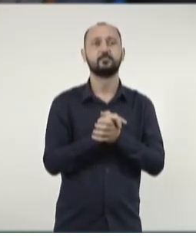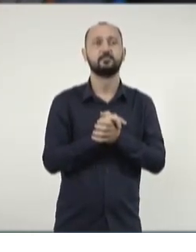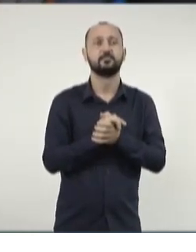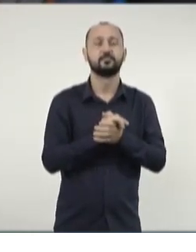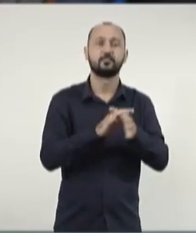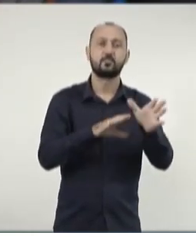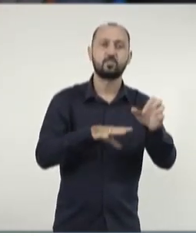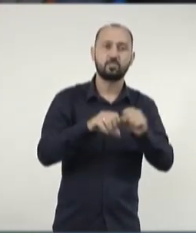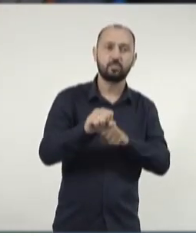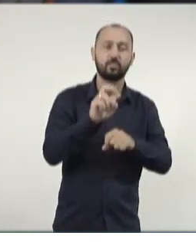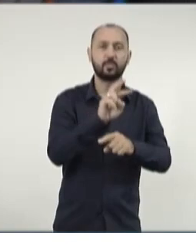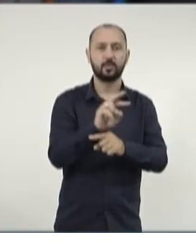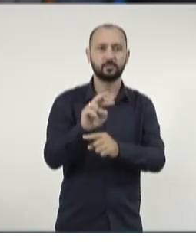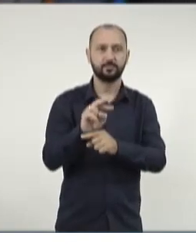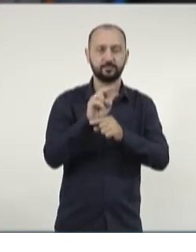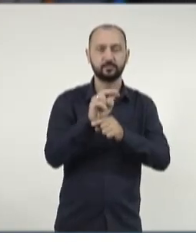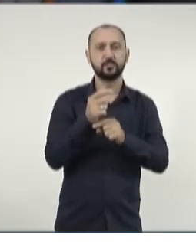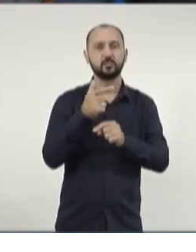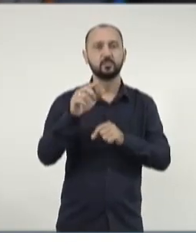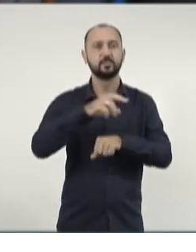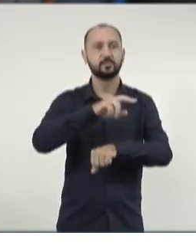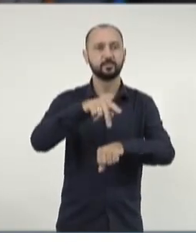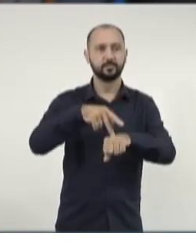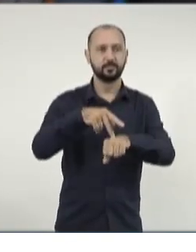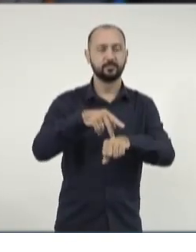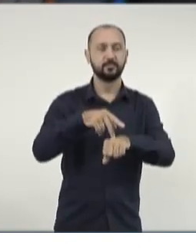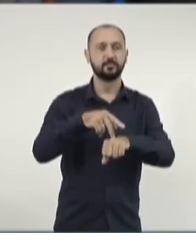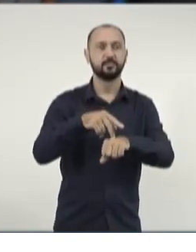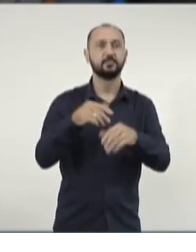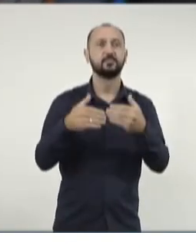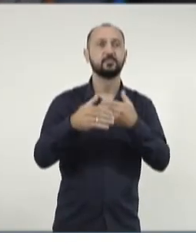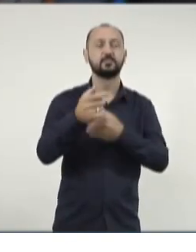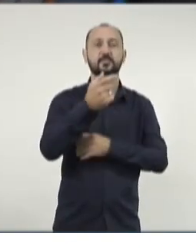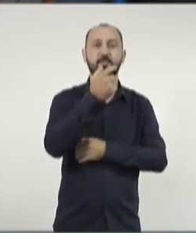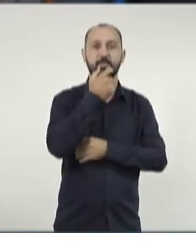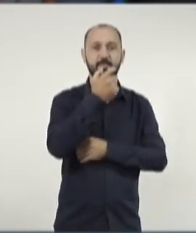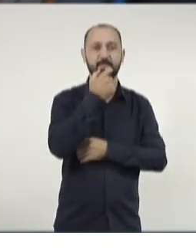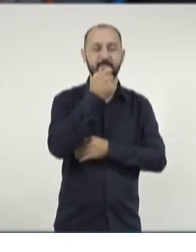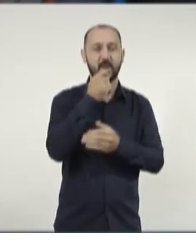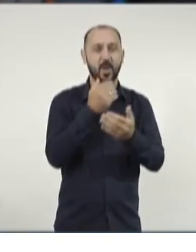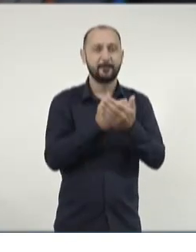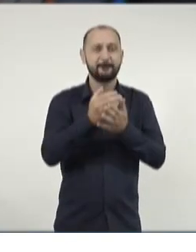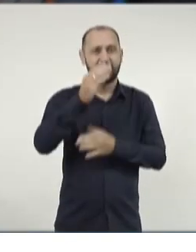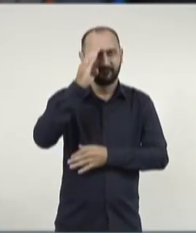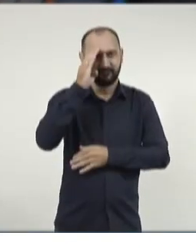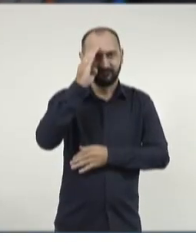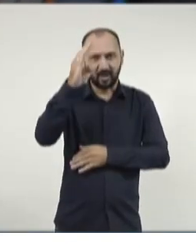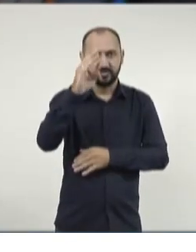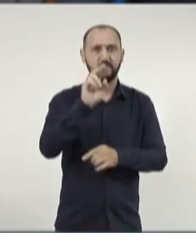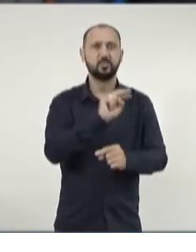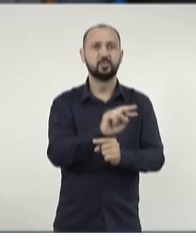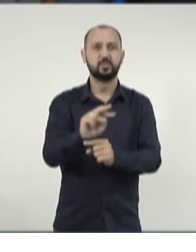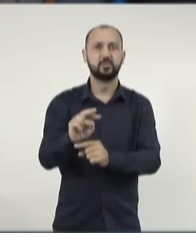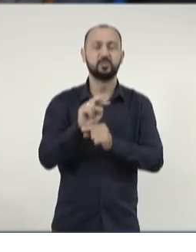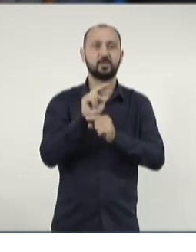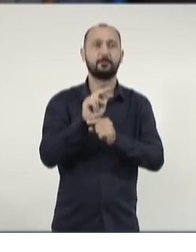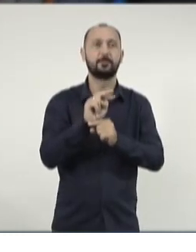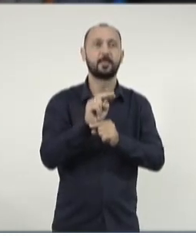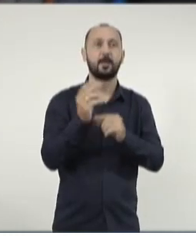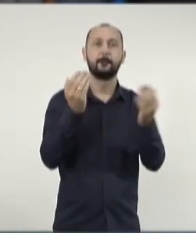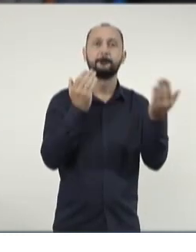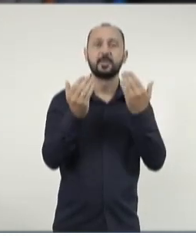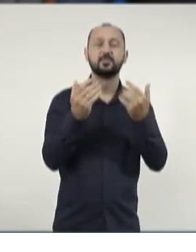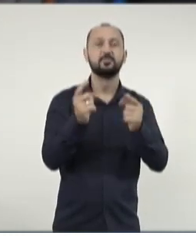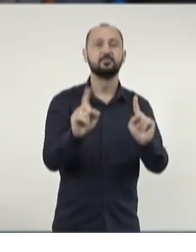Na formação em cuidados paliativos de outros países, por exemplo, da Inglaterra, que foi o berço principal dos cuidados paliativos, a psicologia